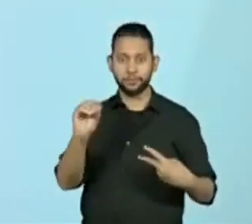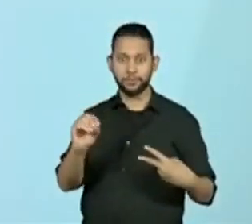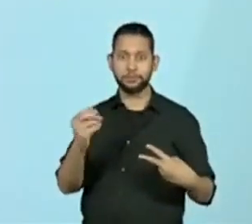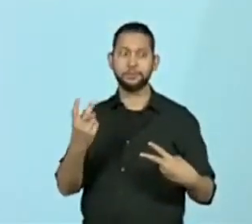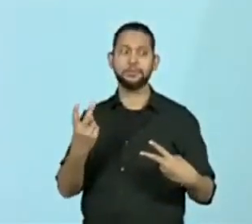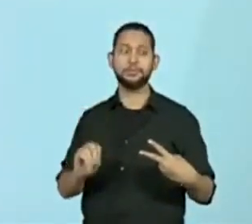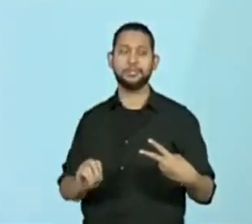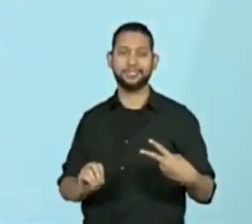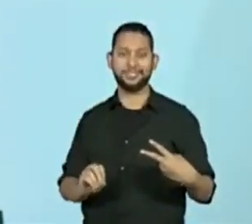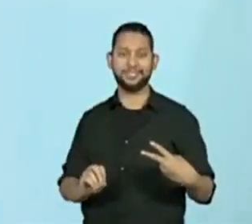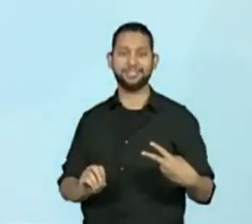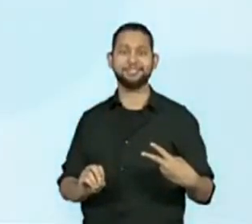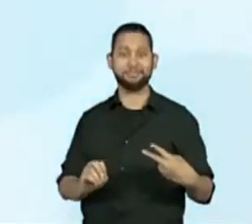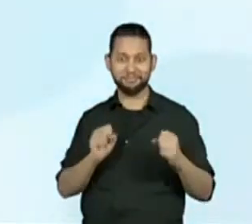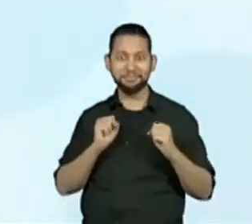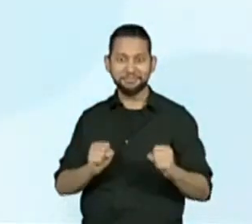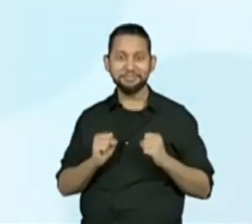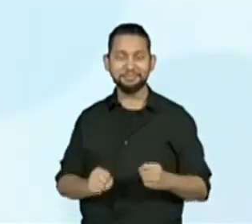ser